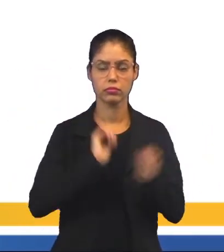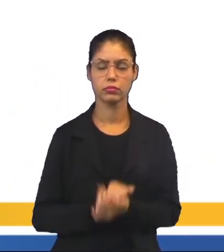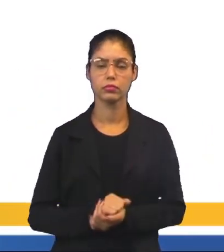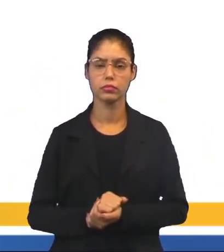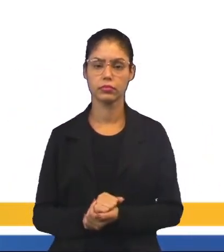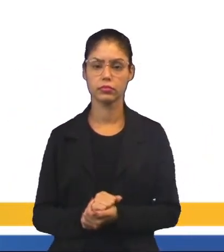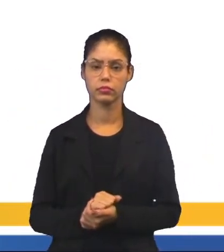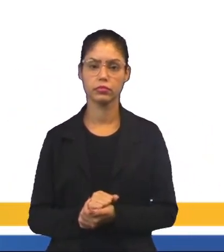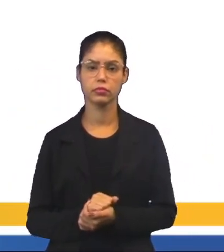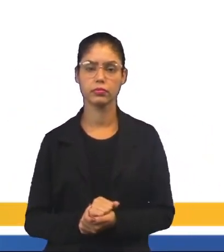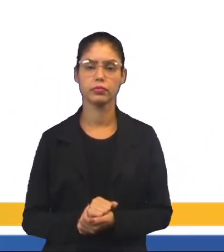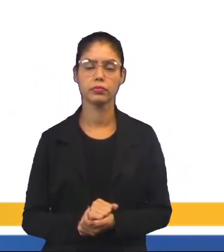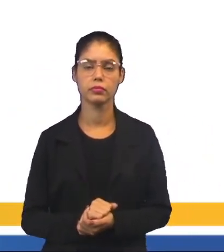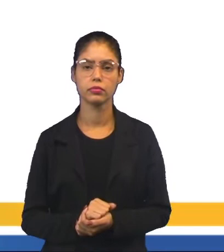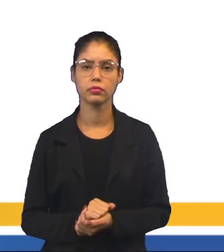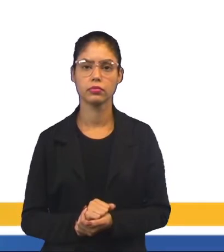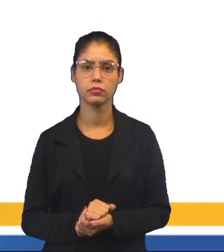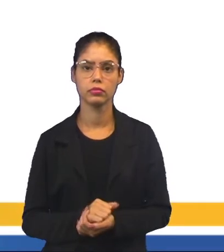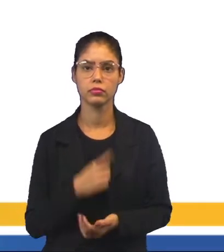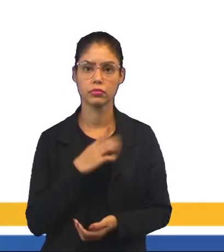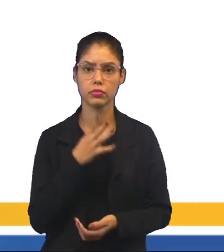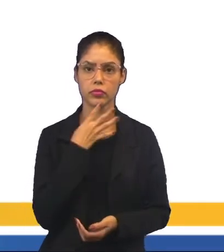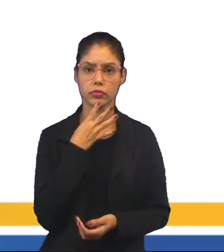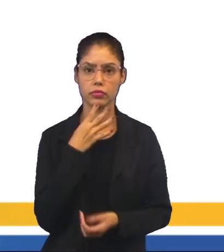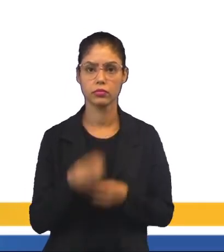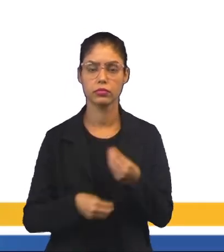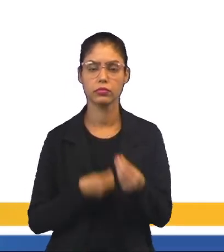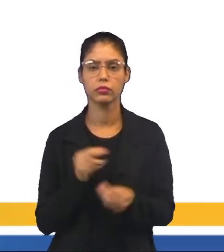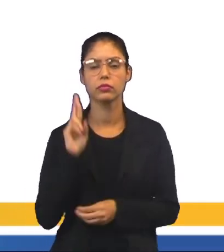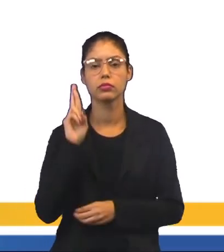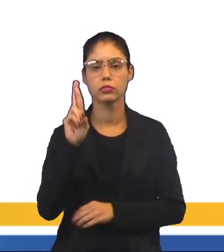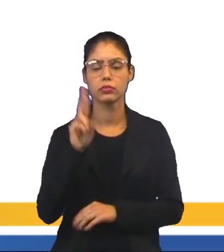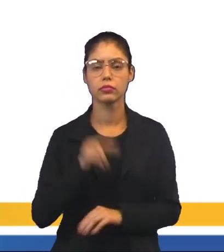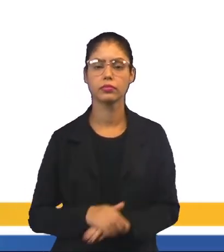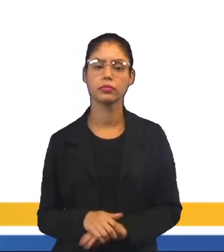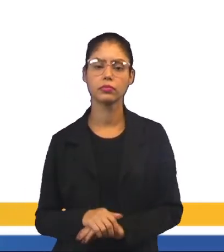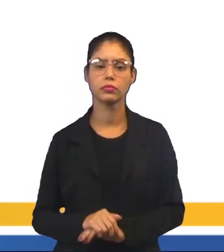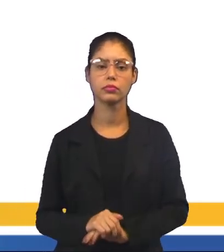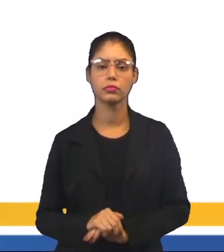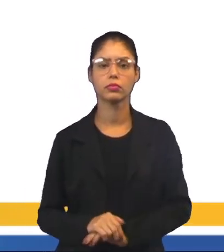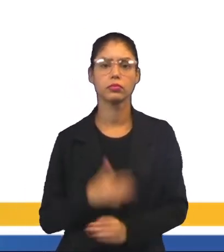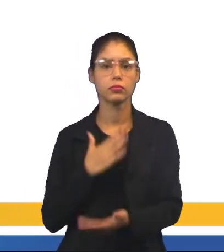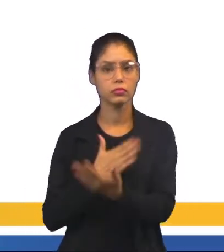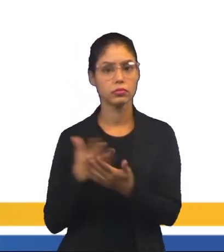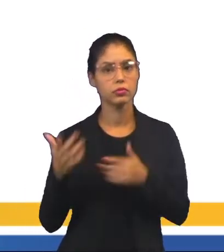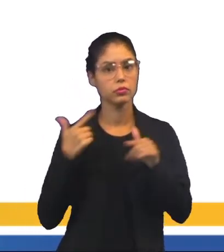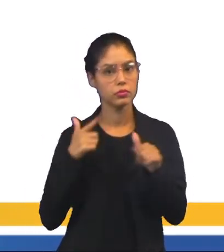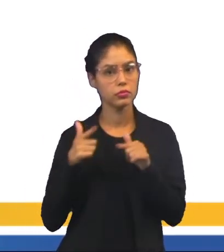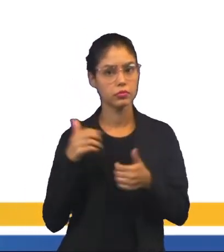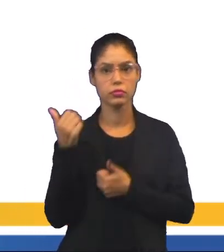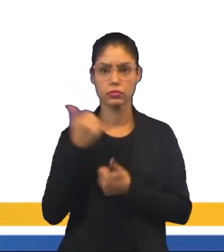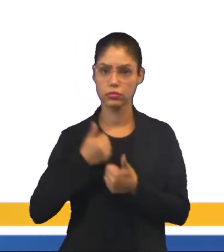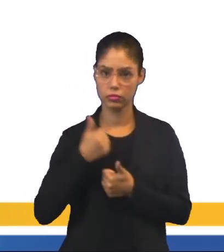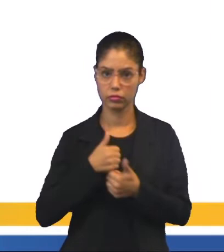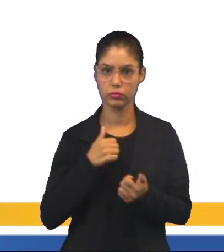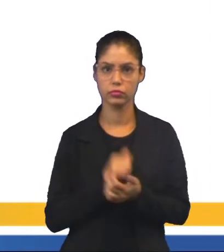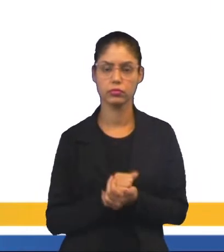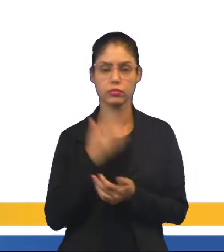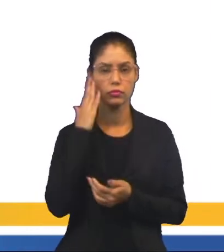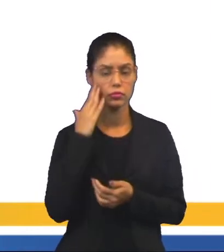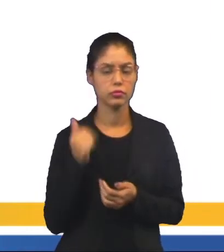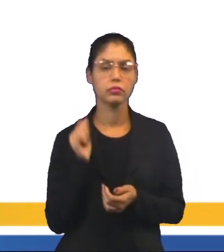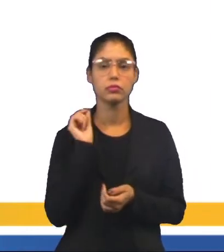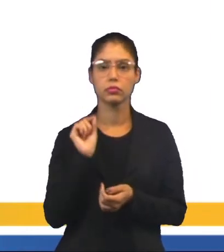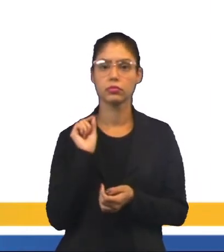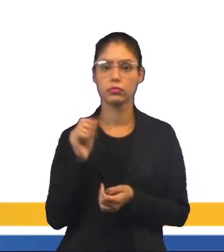minha reta de inclinação, eu tenho ela conhecida como a letra R. Então, aí eu vou começar a trabalhar com substituições,